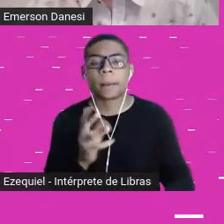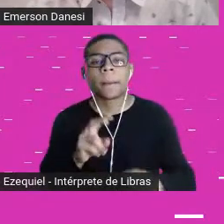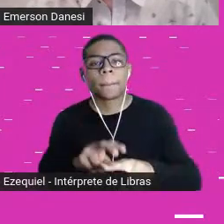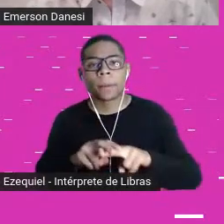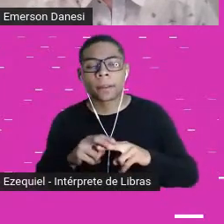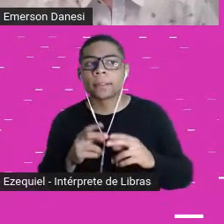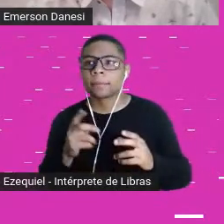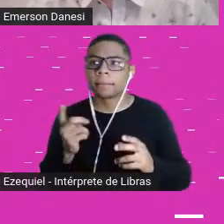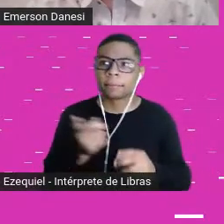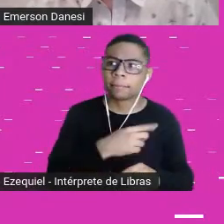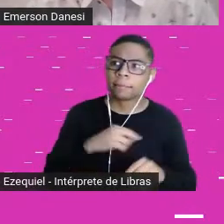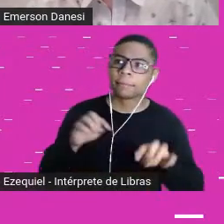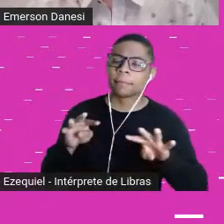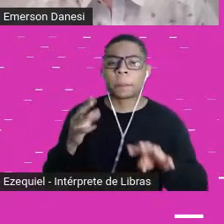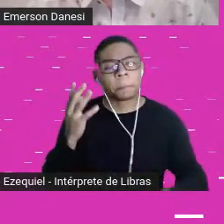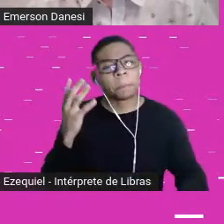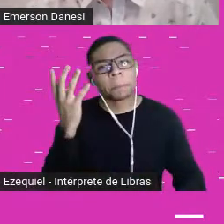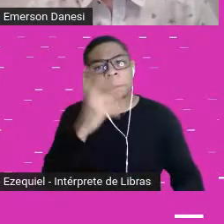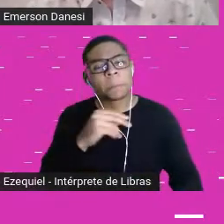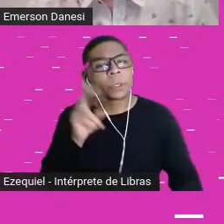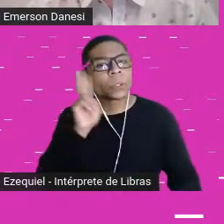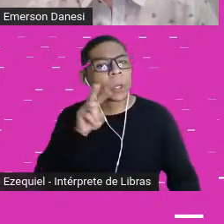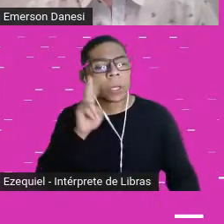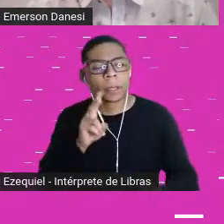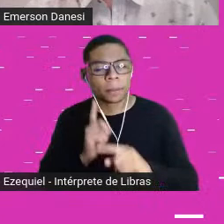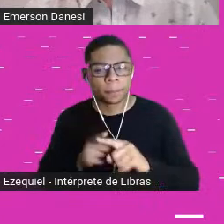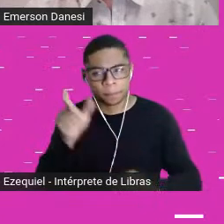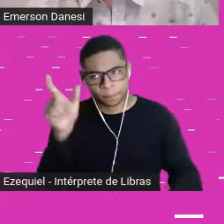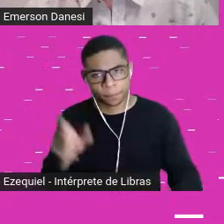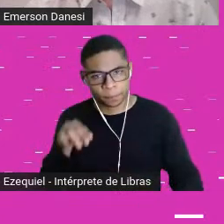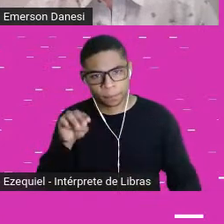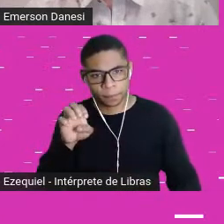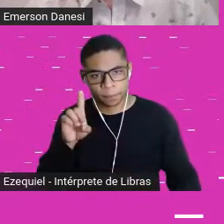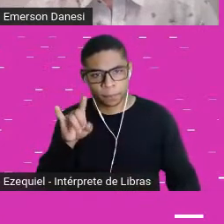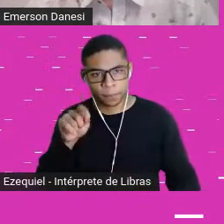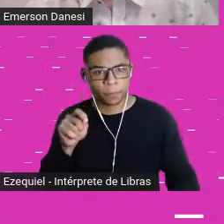sabe? E a Medeia, eu acho que